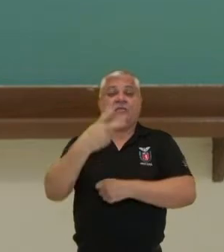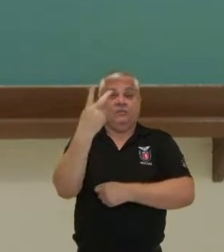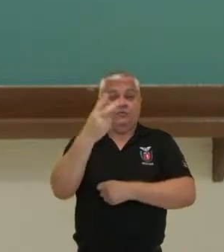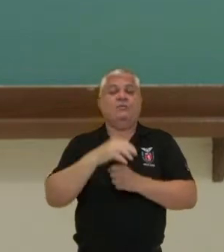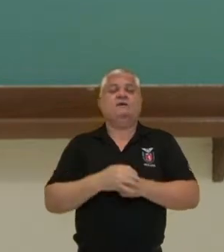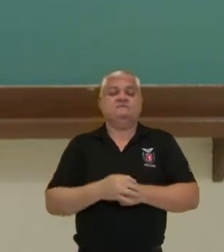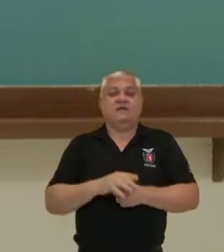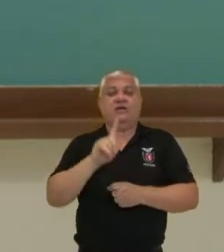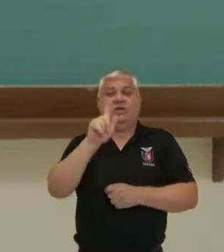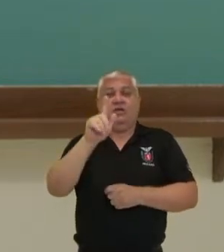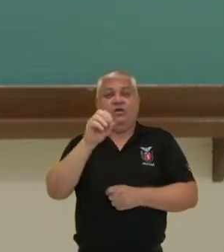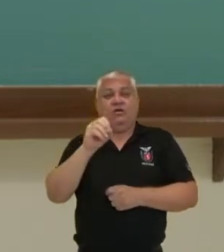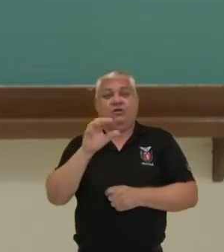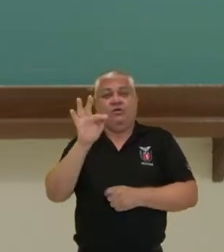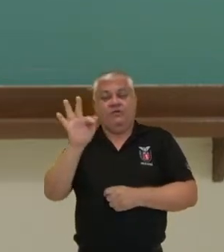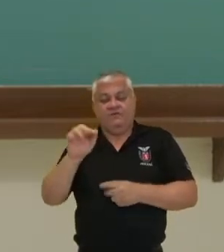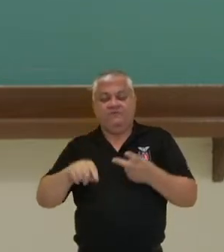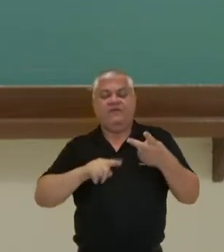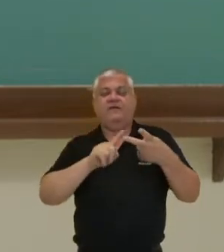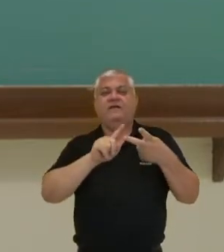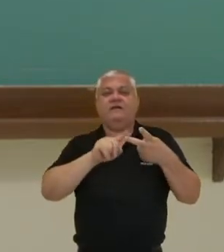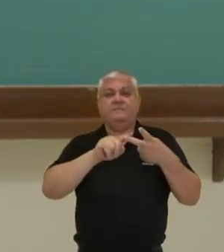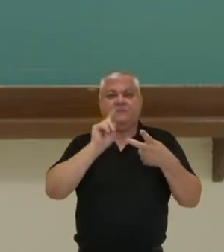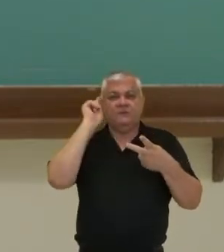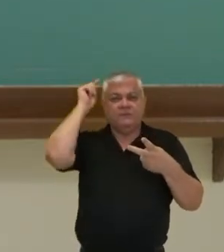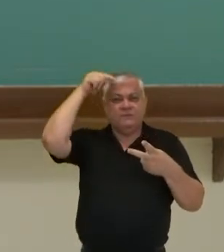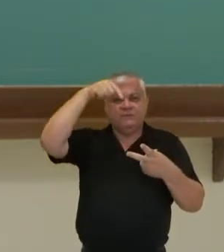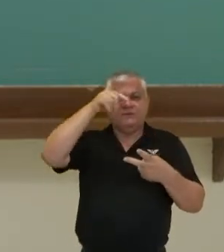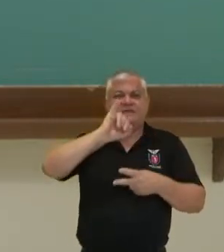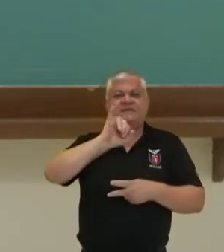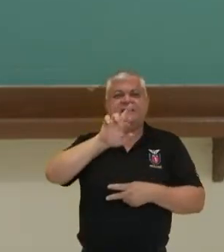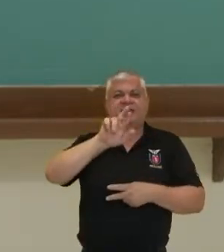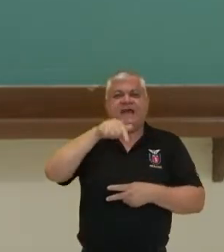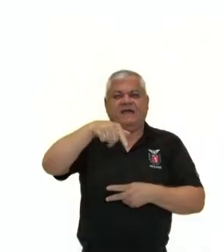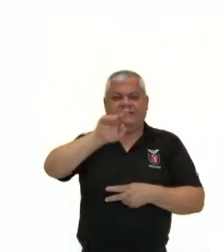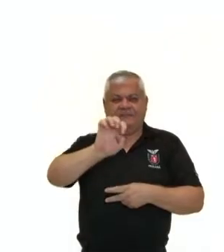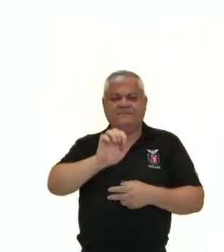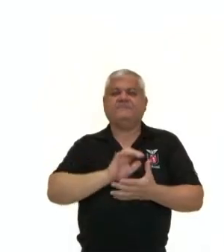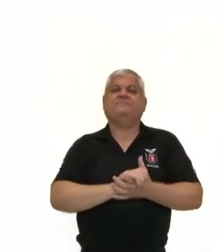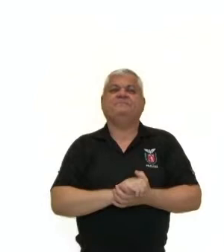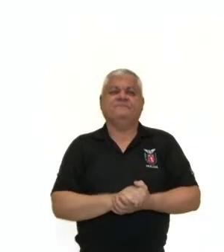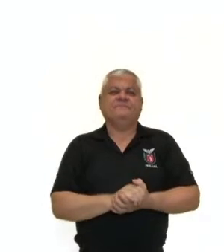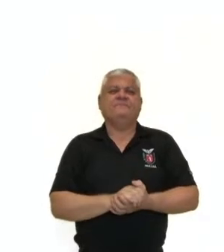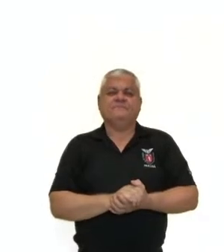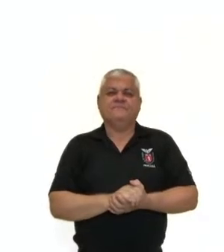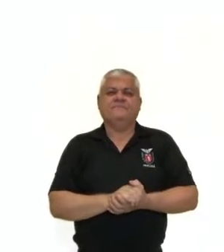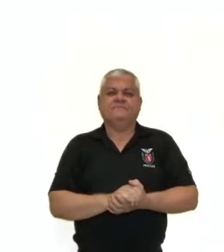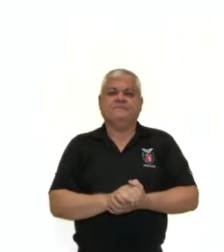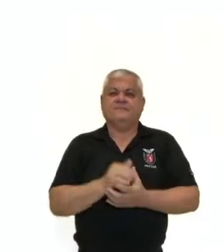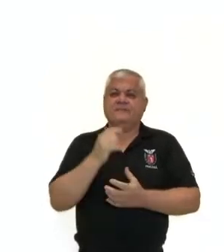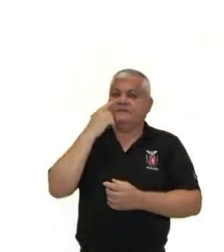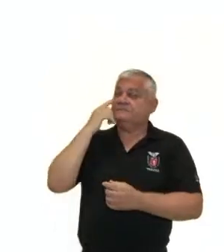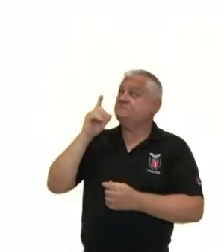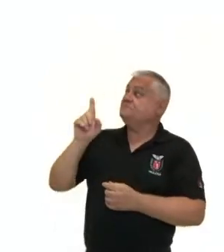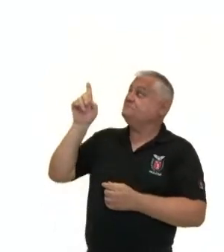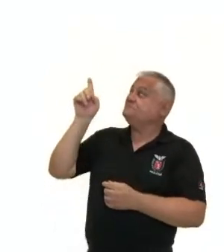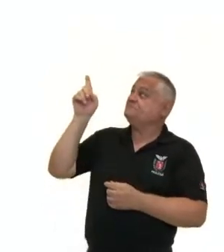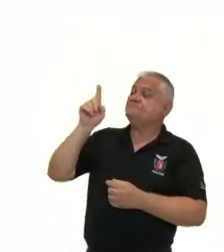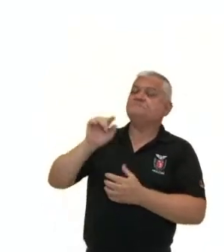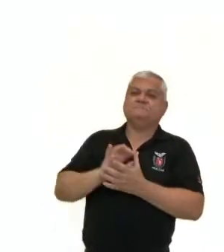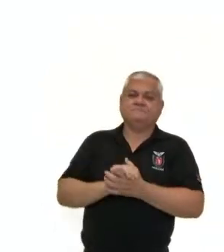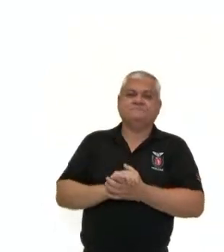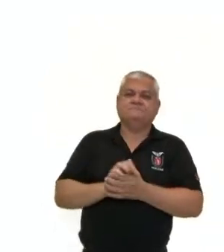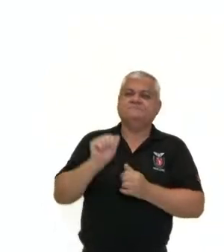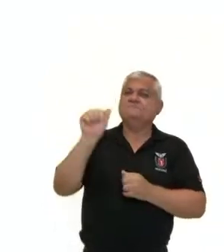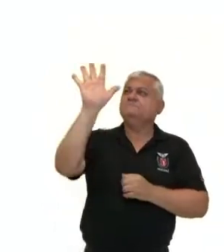EA segunda a guerra do Iraque e é bem nesse mapa nós conseguimos ver